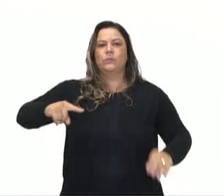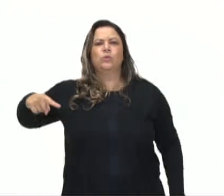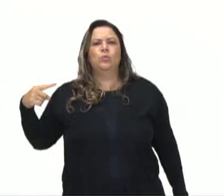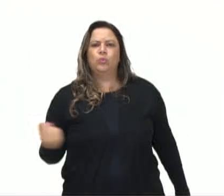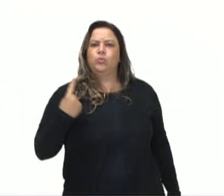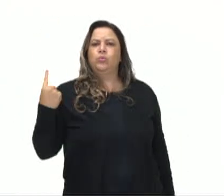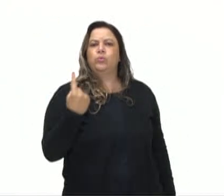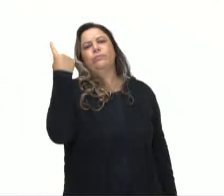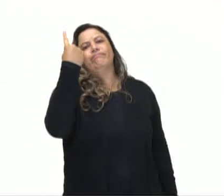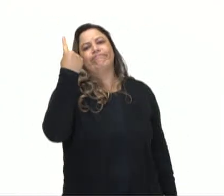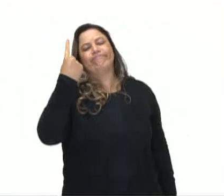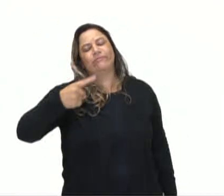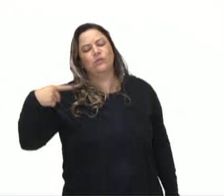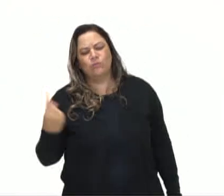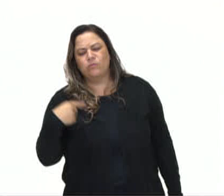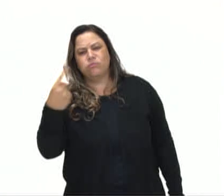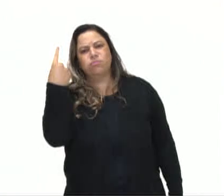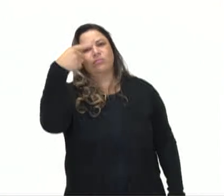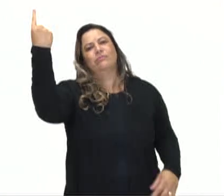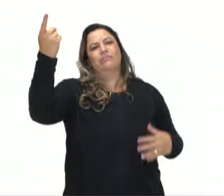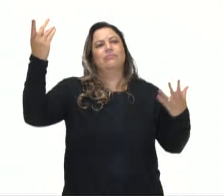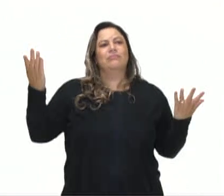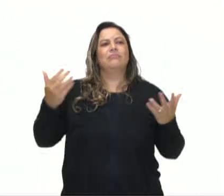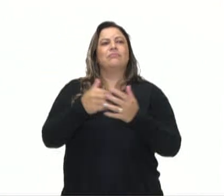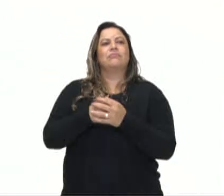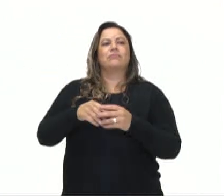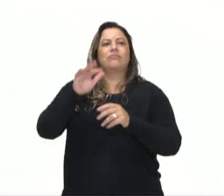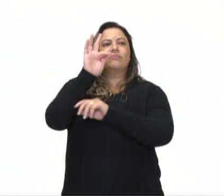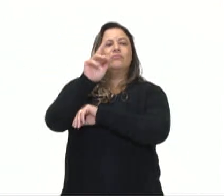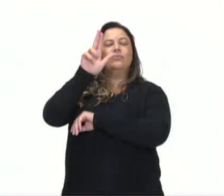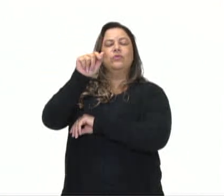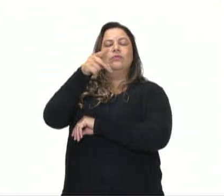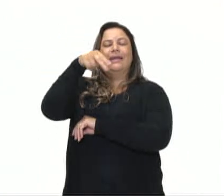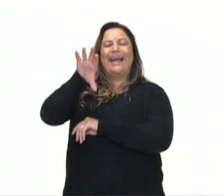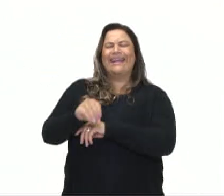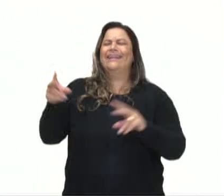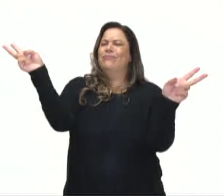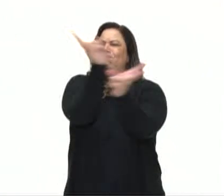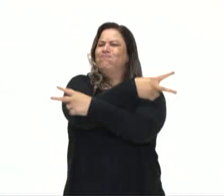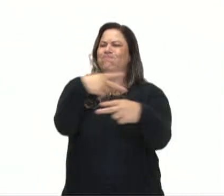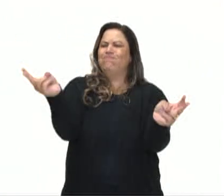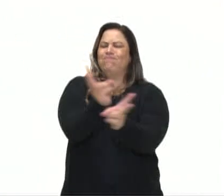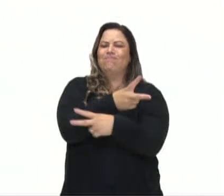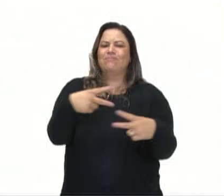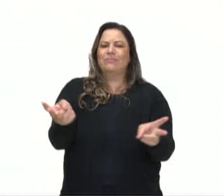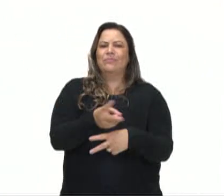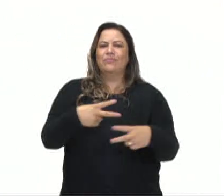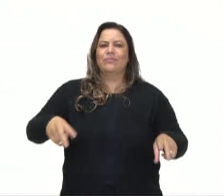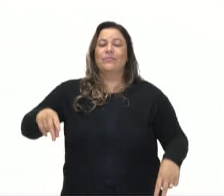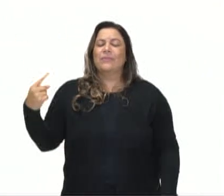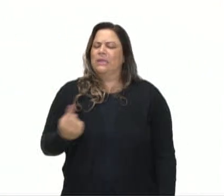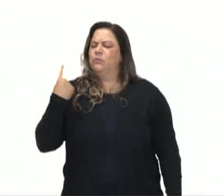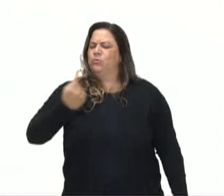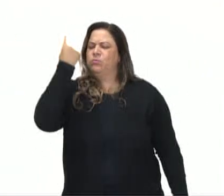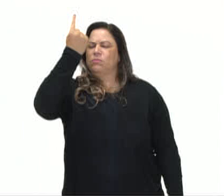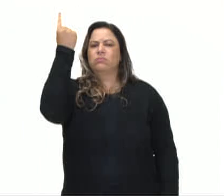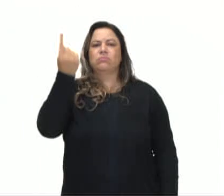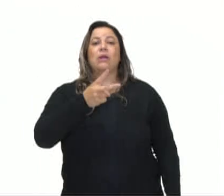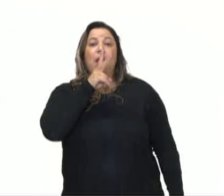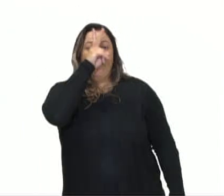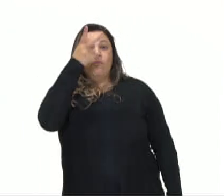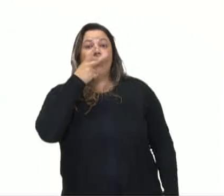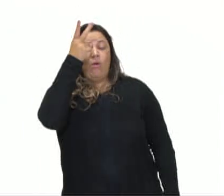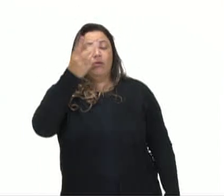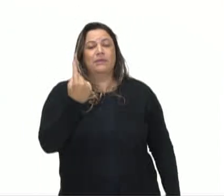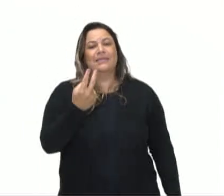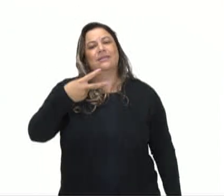furacões, aonde você pode acompanhar aqui na tela que furacões são ventos muito fortes, com velocidades que podem ultrapassar os